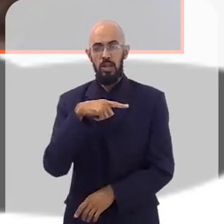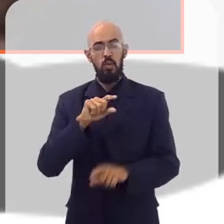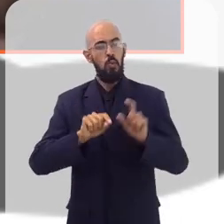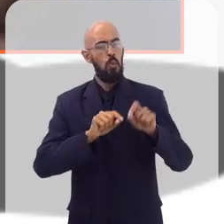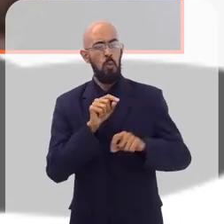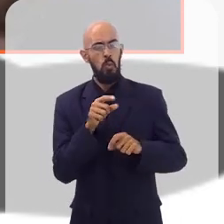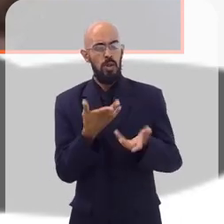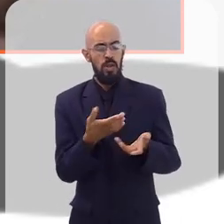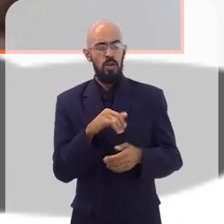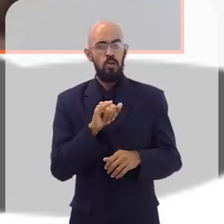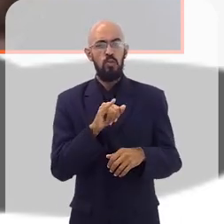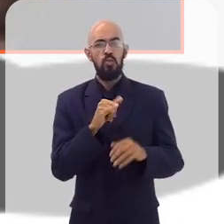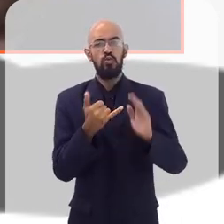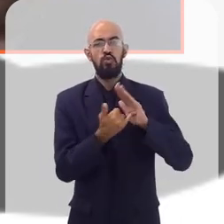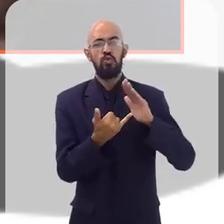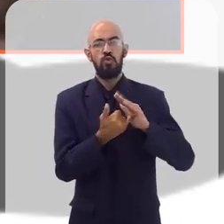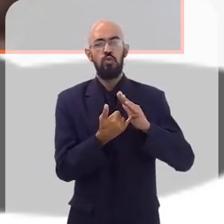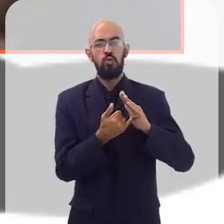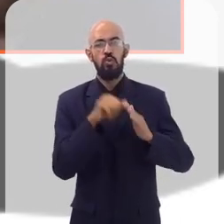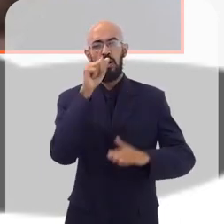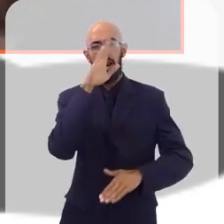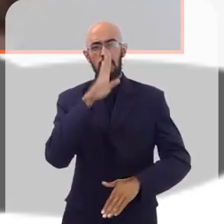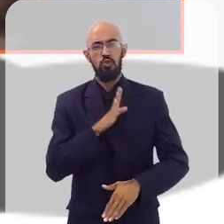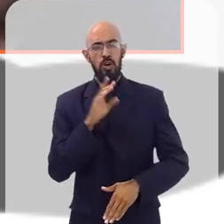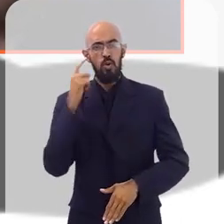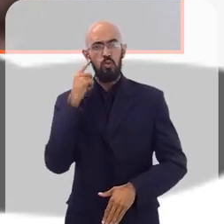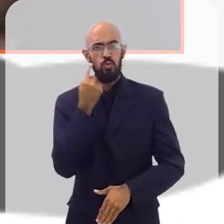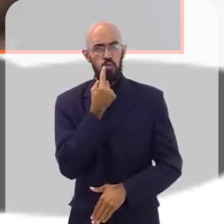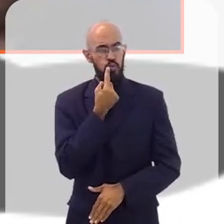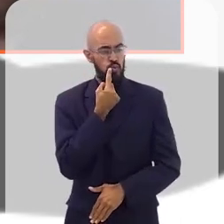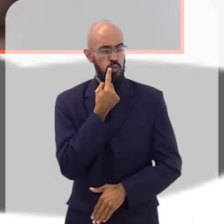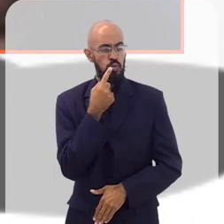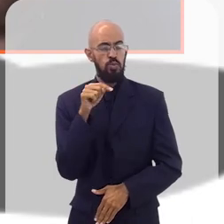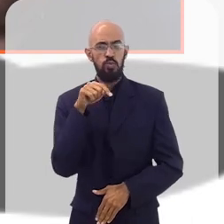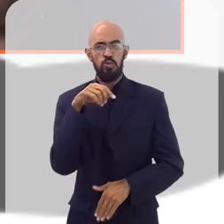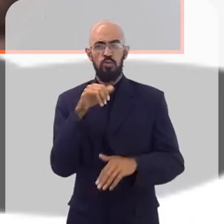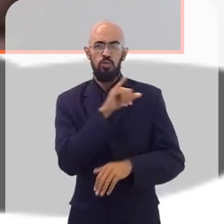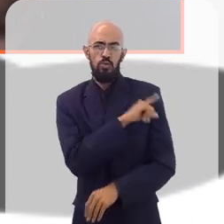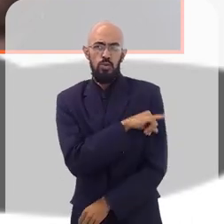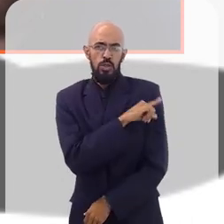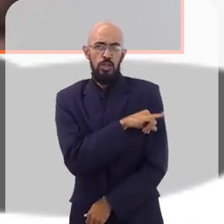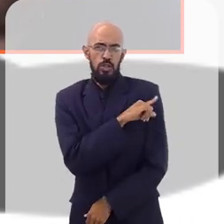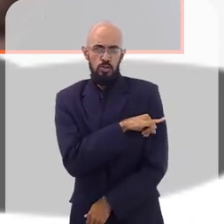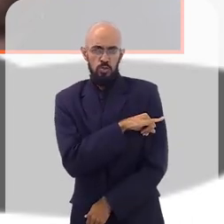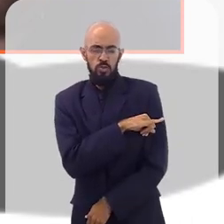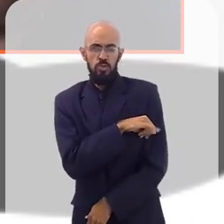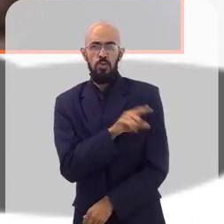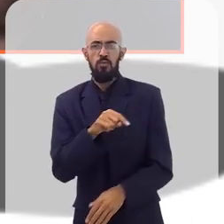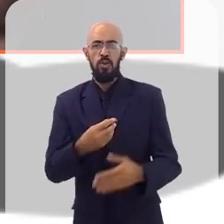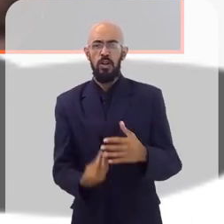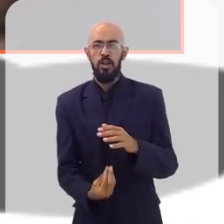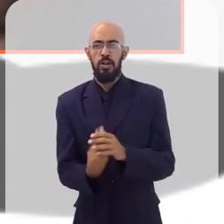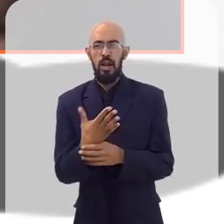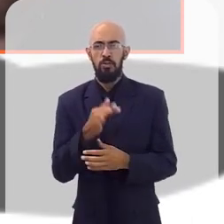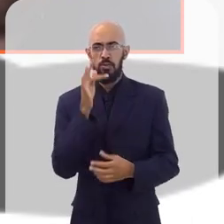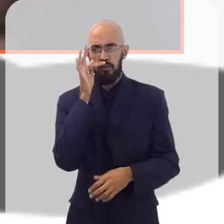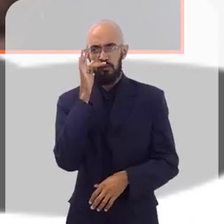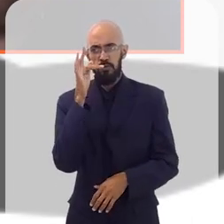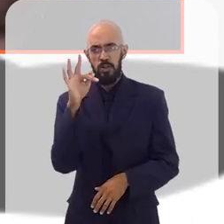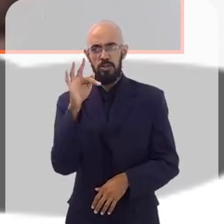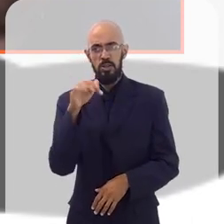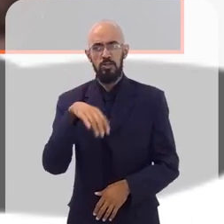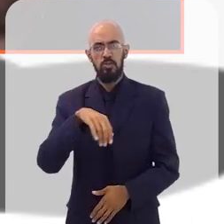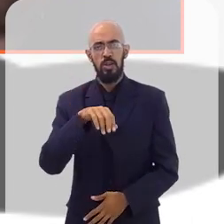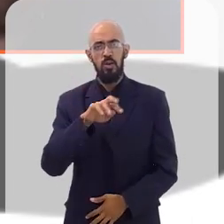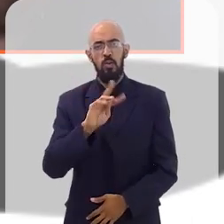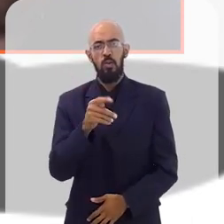capital no Rio de Janeiro existe o Instituto Ines ali na rua das E aonde é a seria assim vamos dizer um instituto